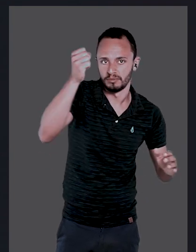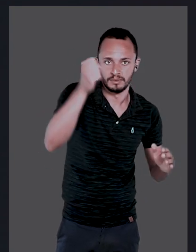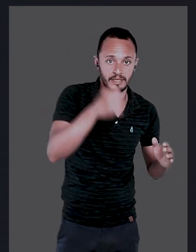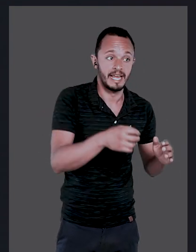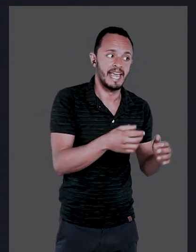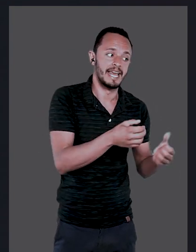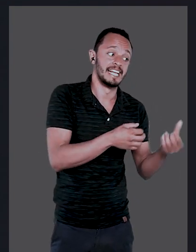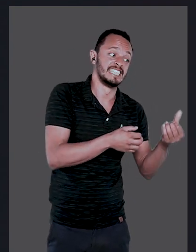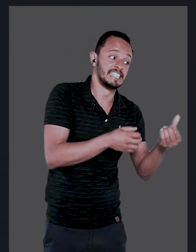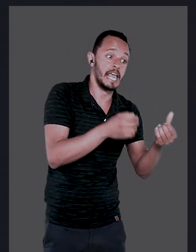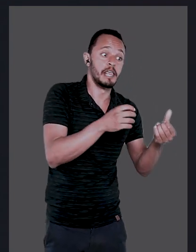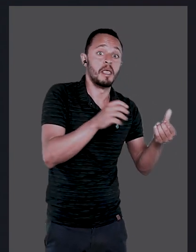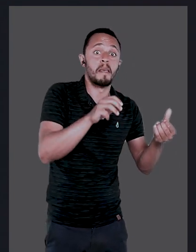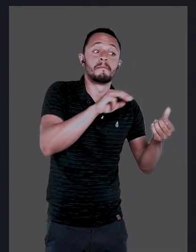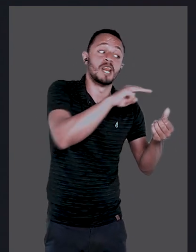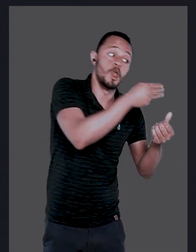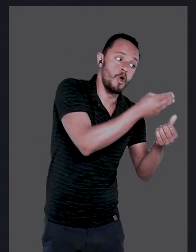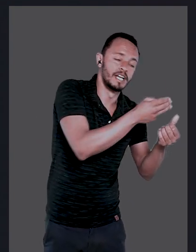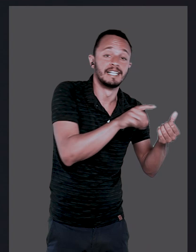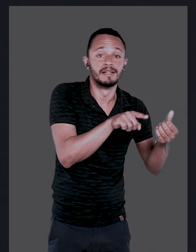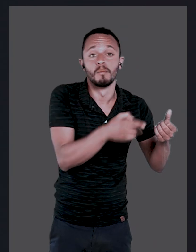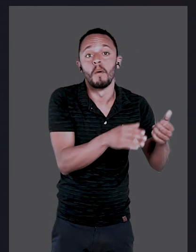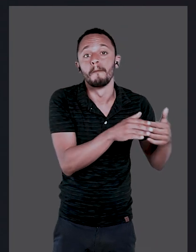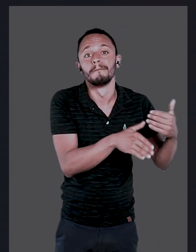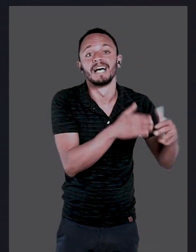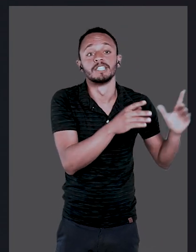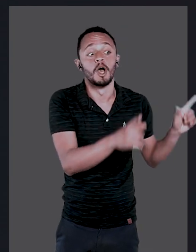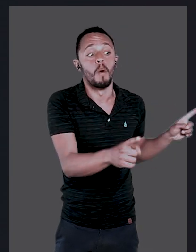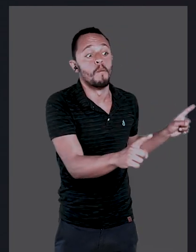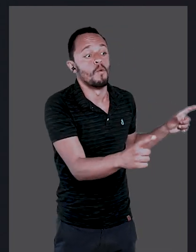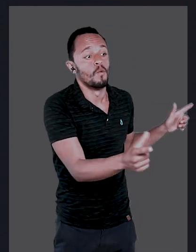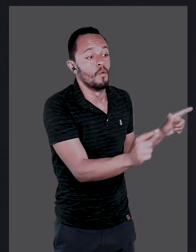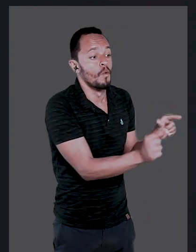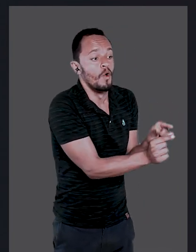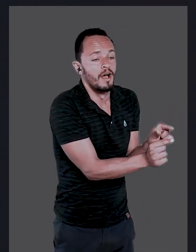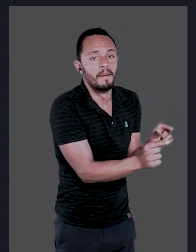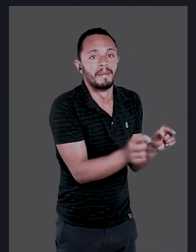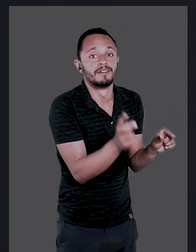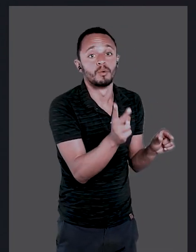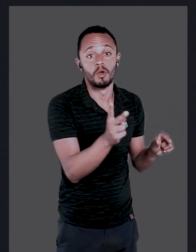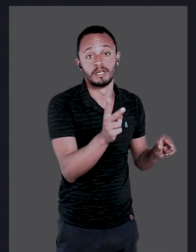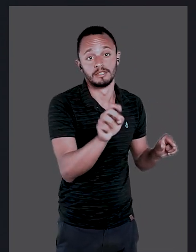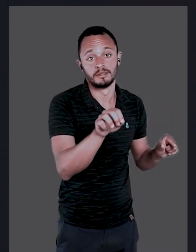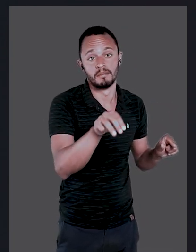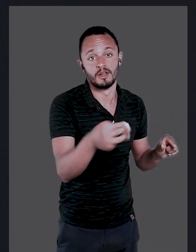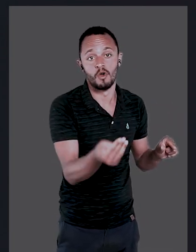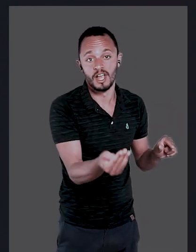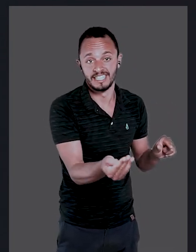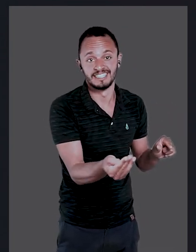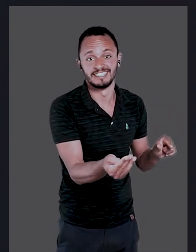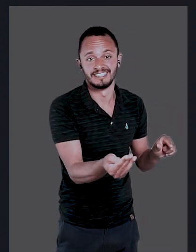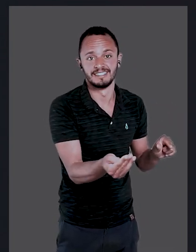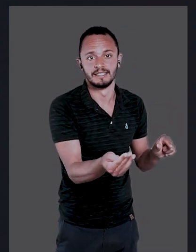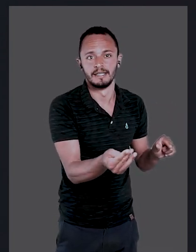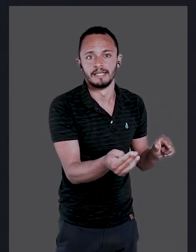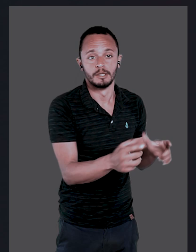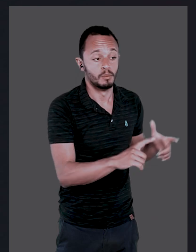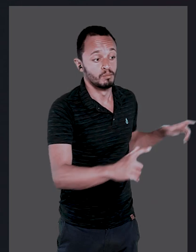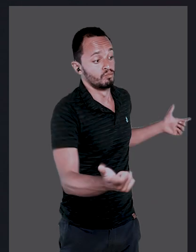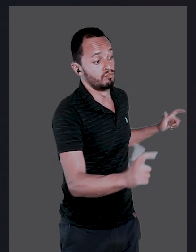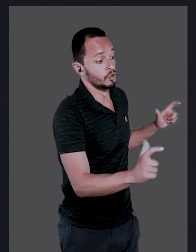da independência. Há outros que dizem que seriam 6 milhões e 2 milhões. De qualquer